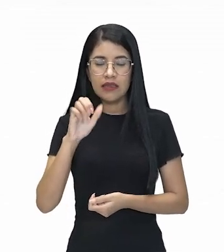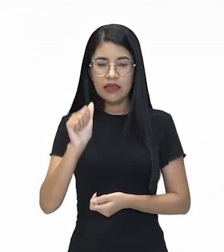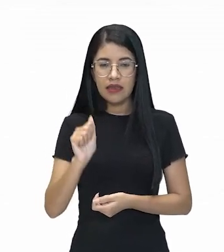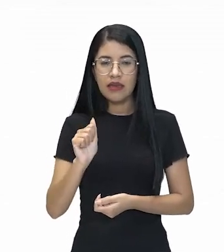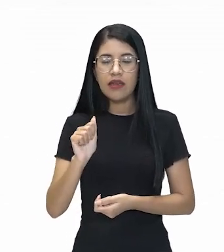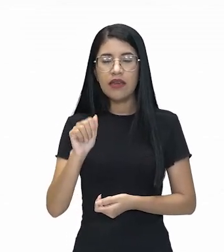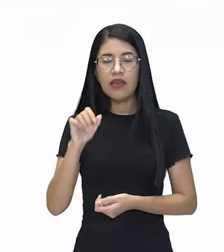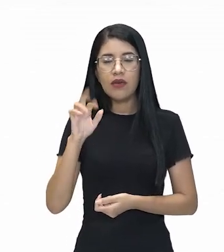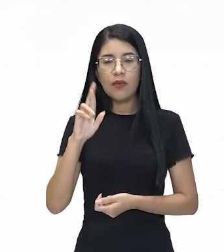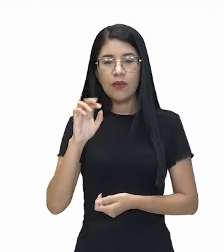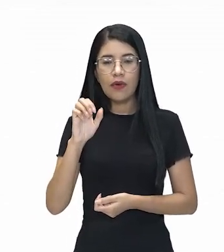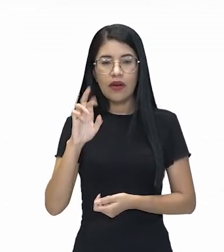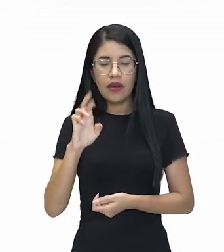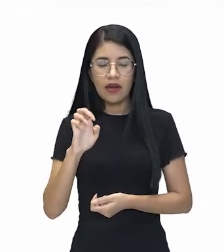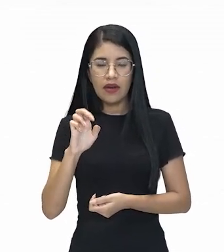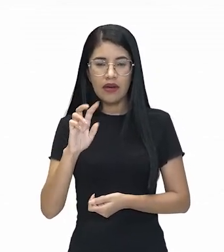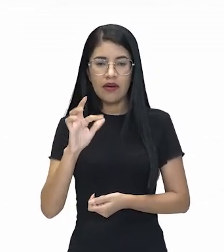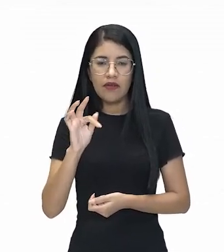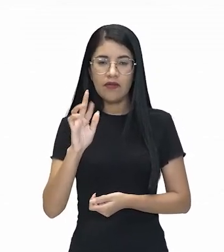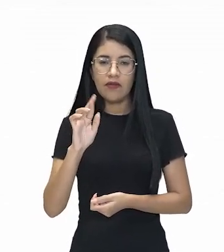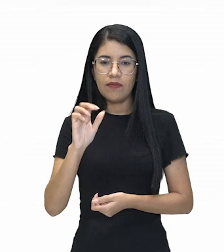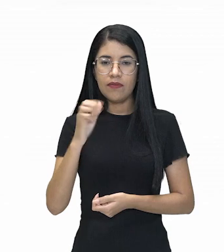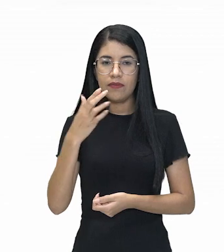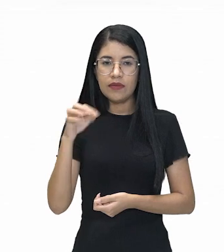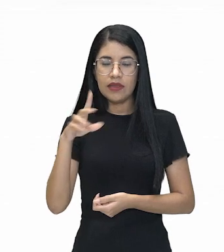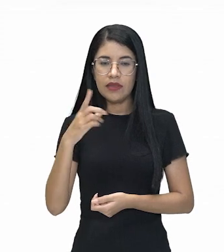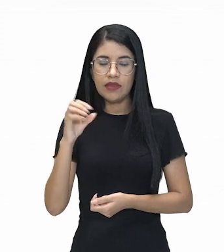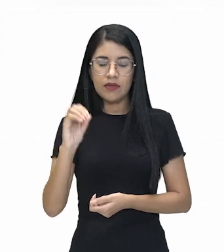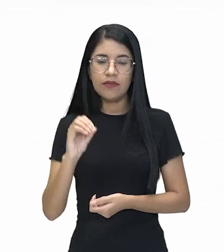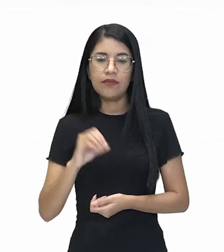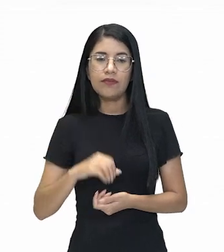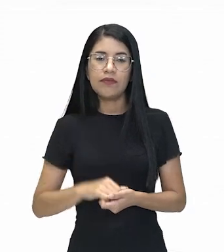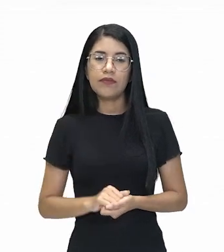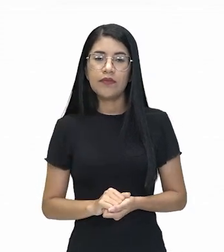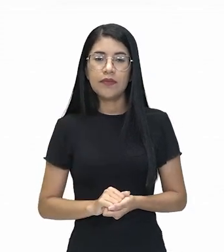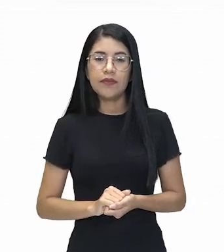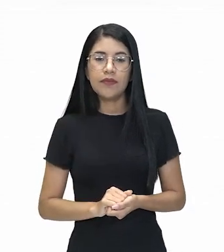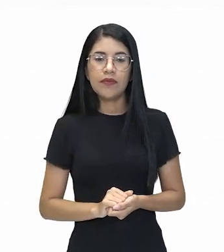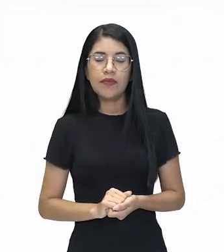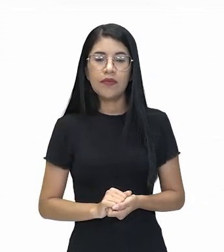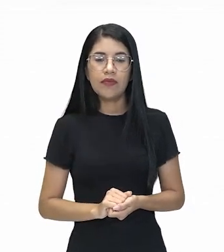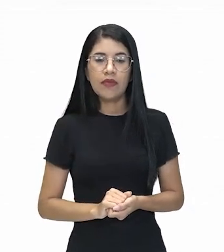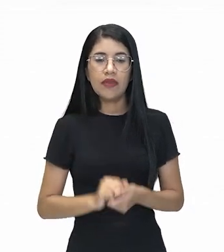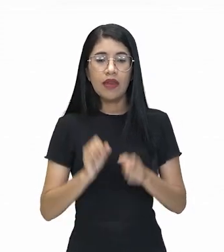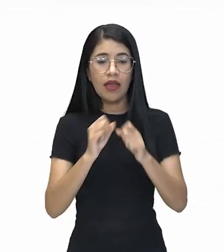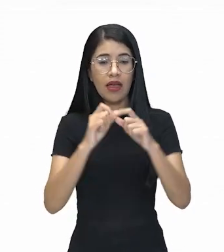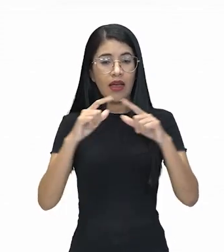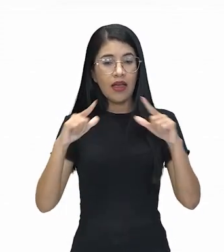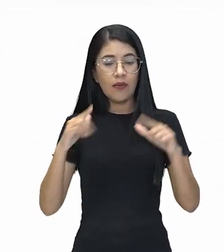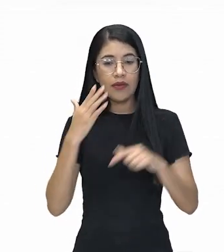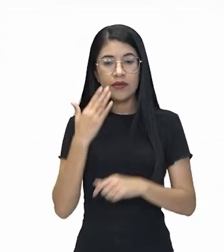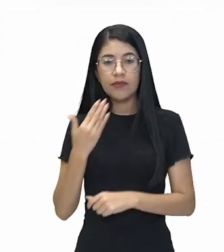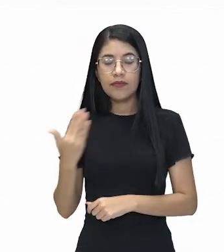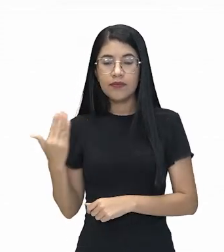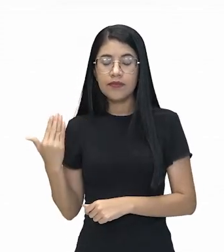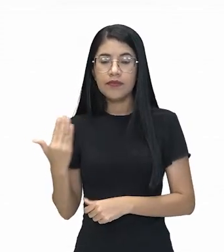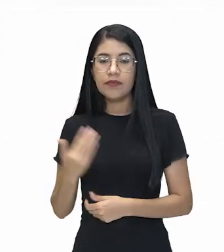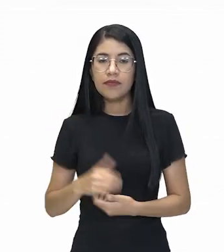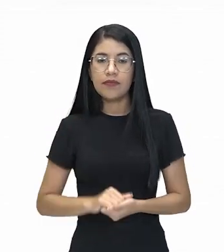Então, essa daí é a nossa lei de Snell. N1 seno de θi é igual a N2 vezes seno